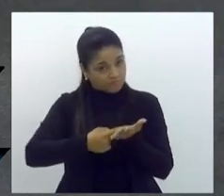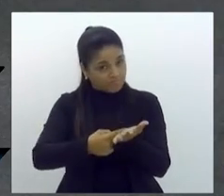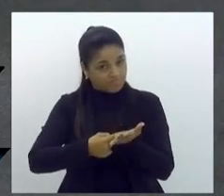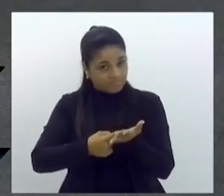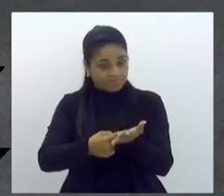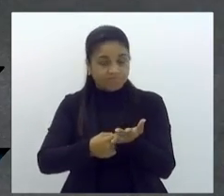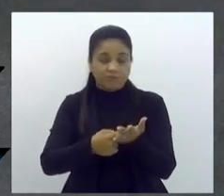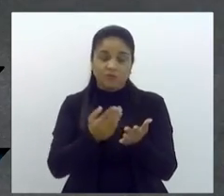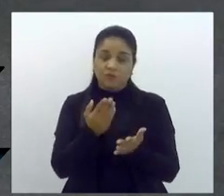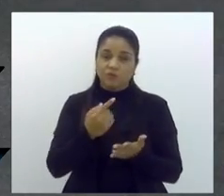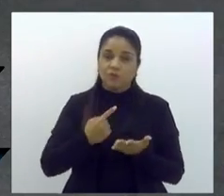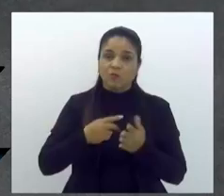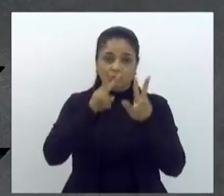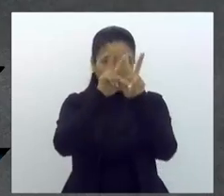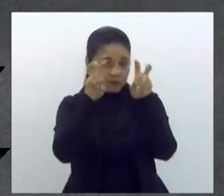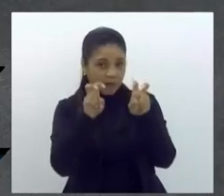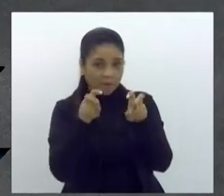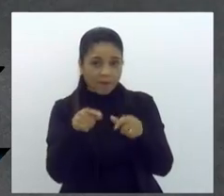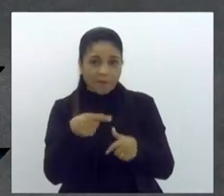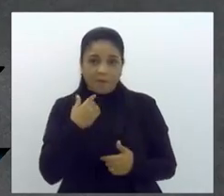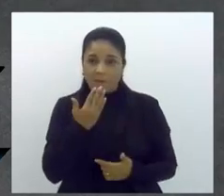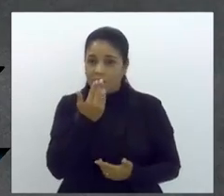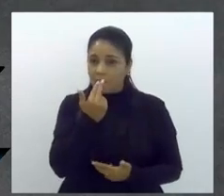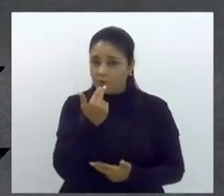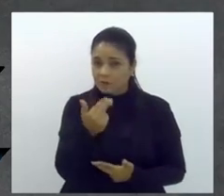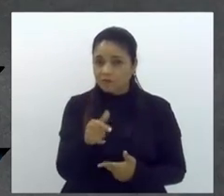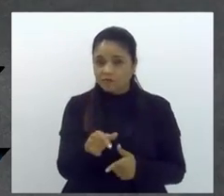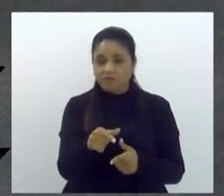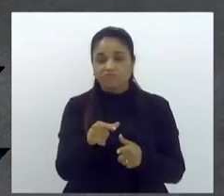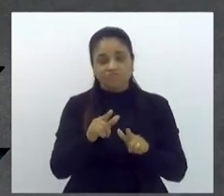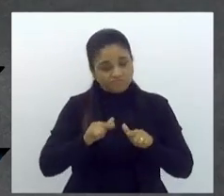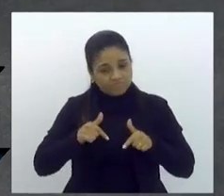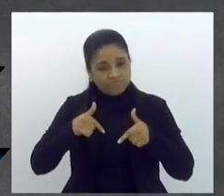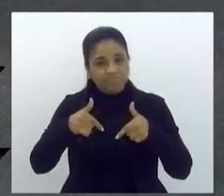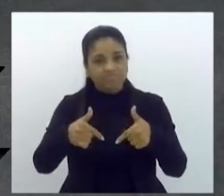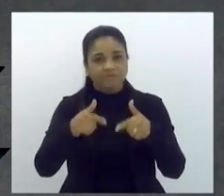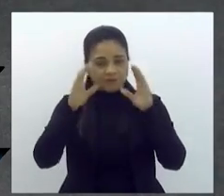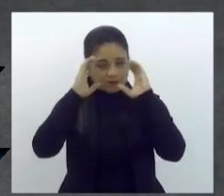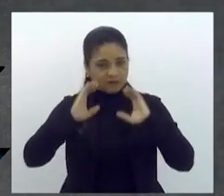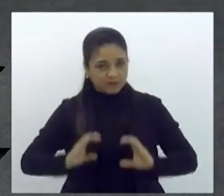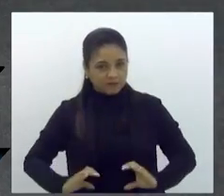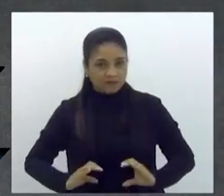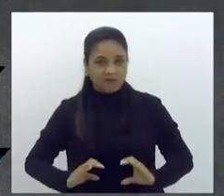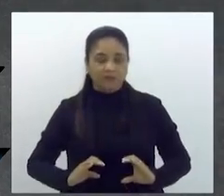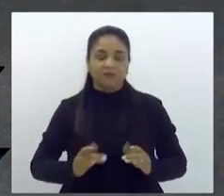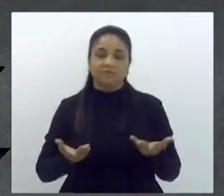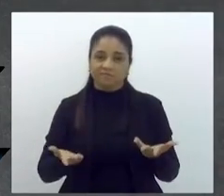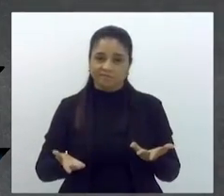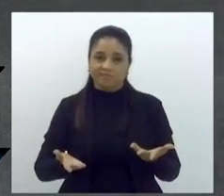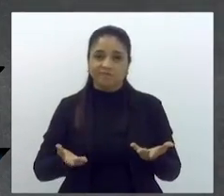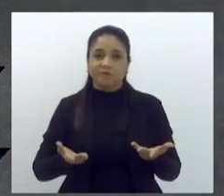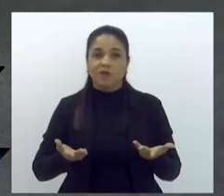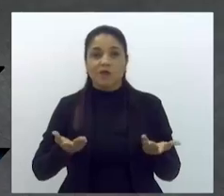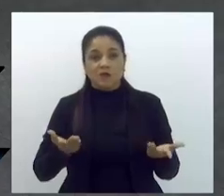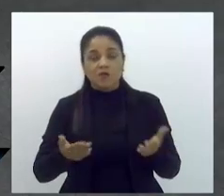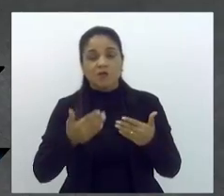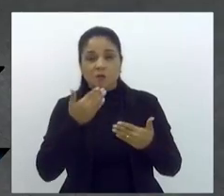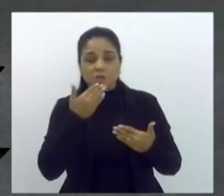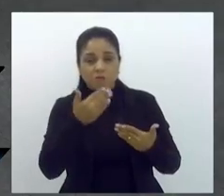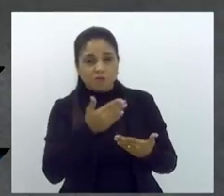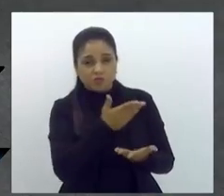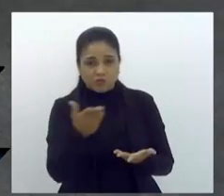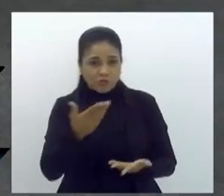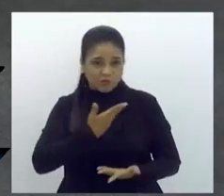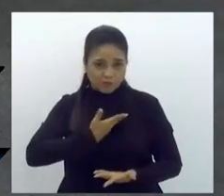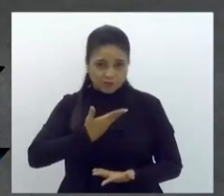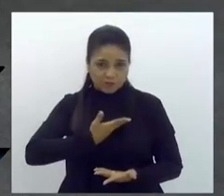alimentação saudável condição intrínseca ao exercício pleno da Cidadania desse modo eu queria apelar os meus